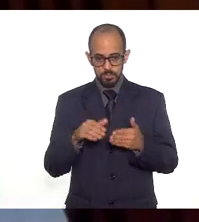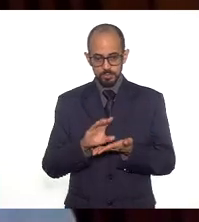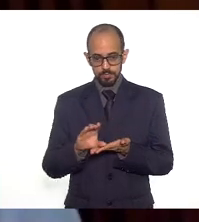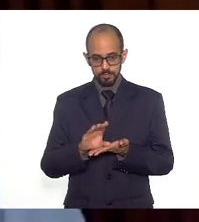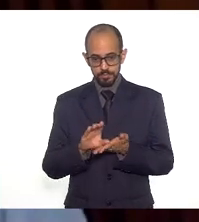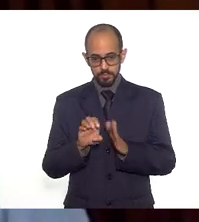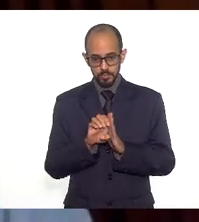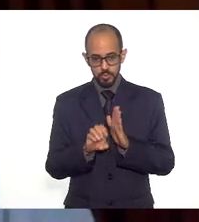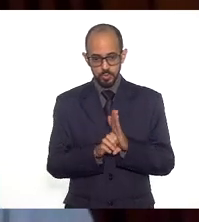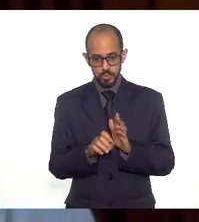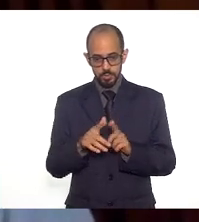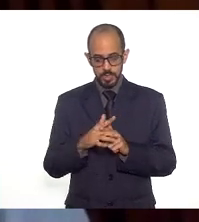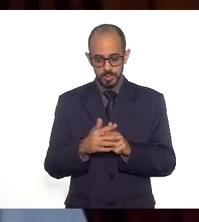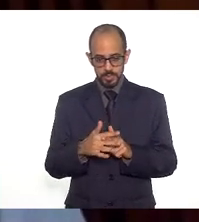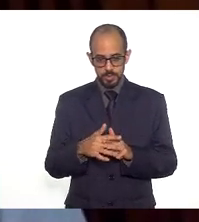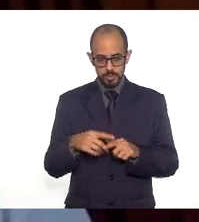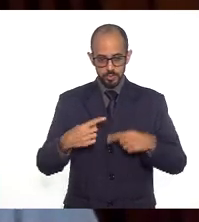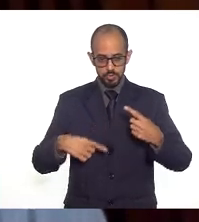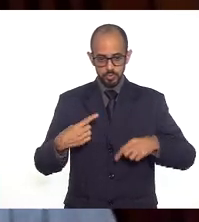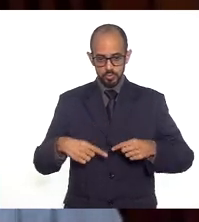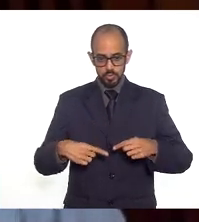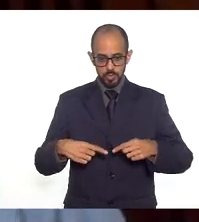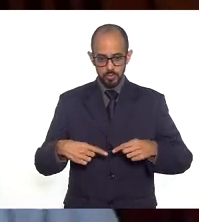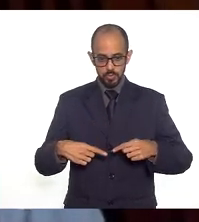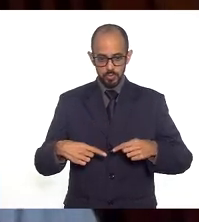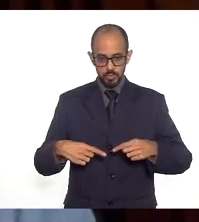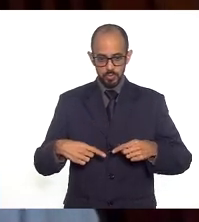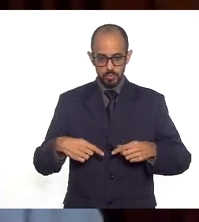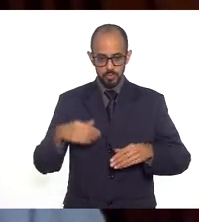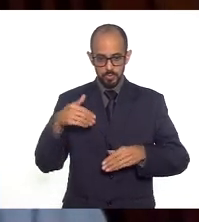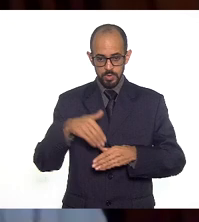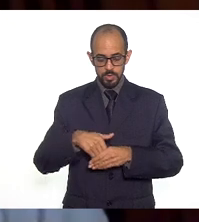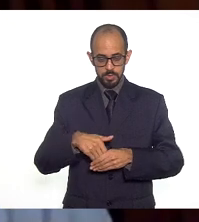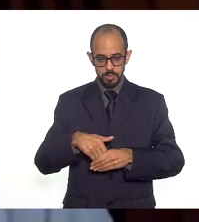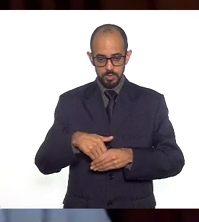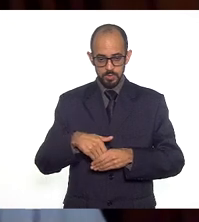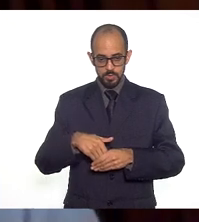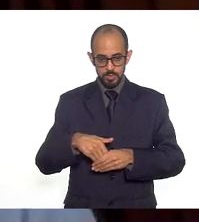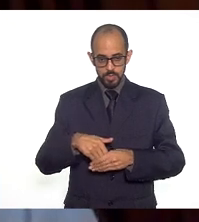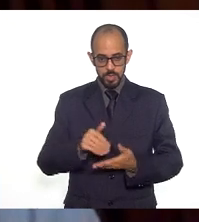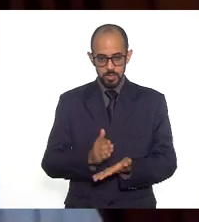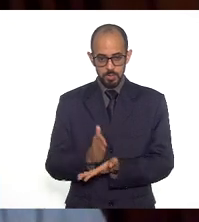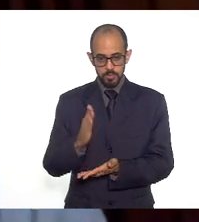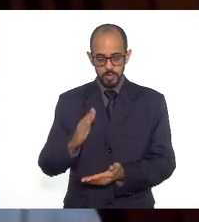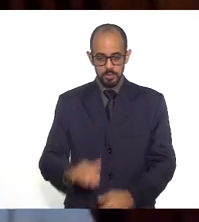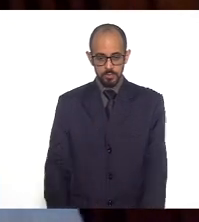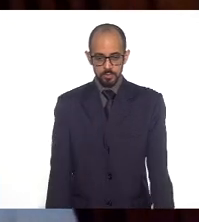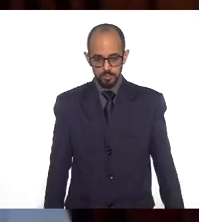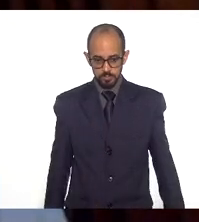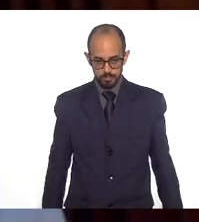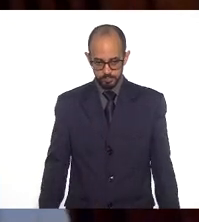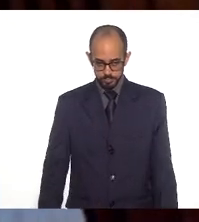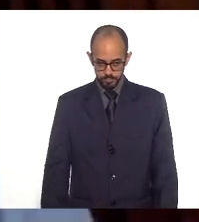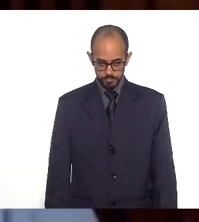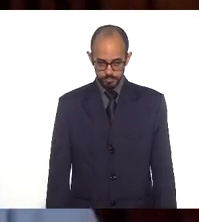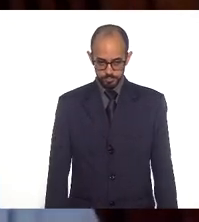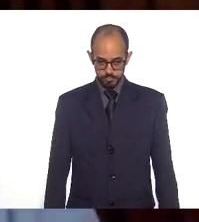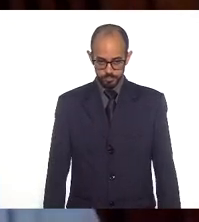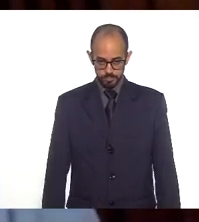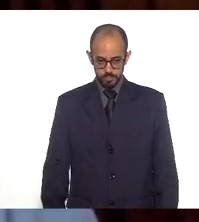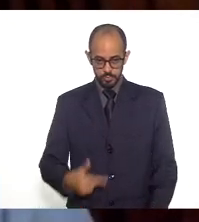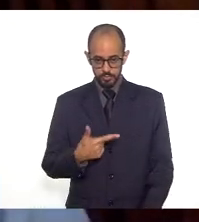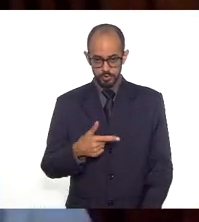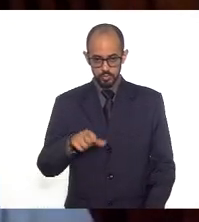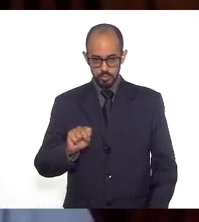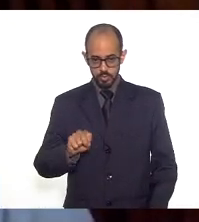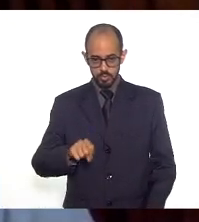com emendas. Em discussão, em votação, aprovado. 28.